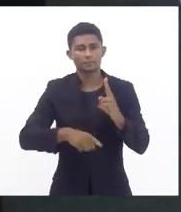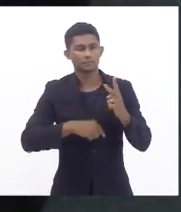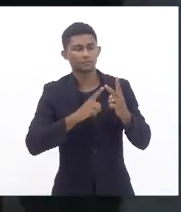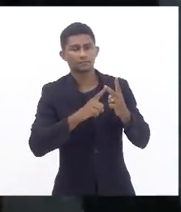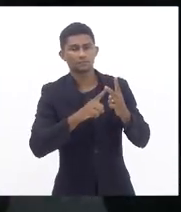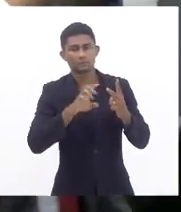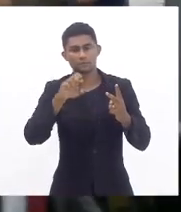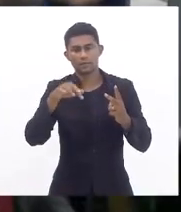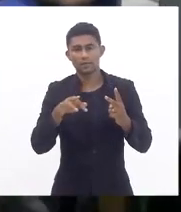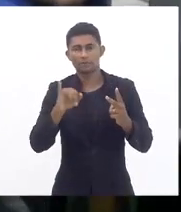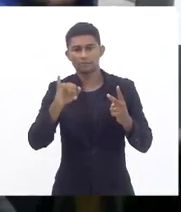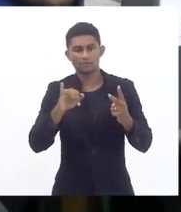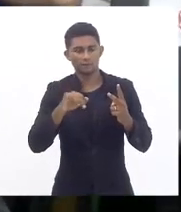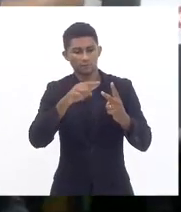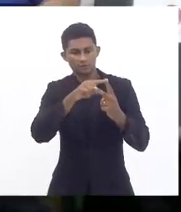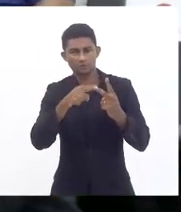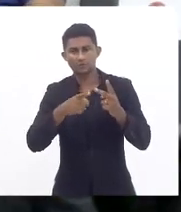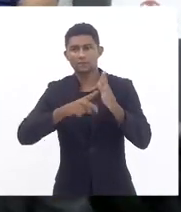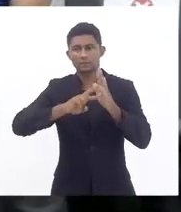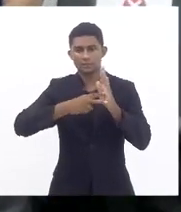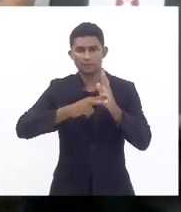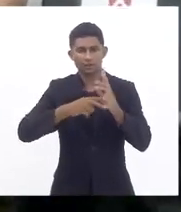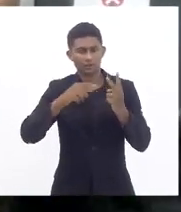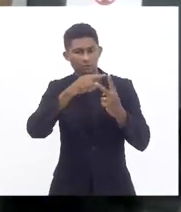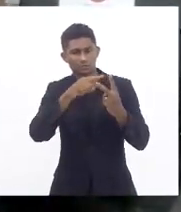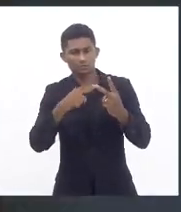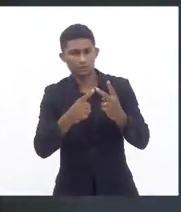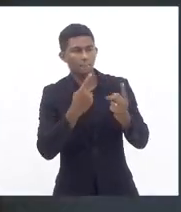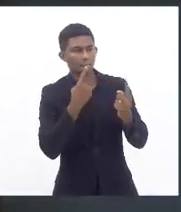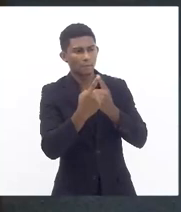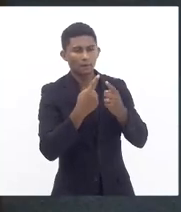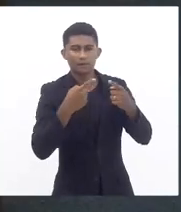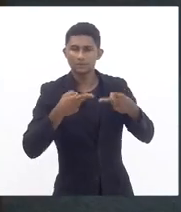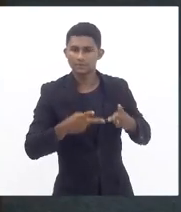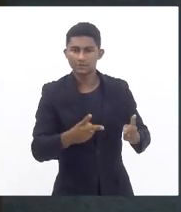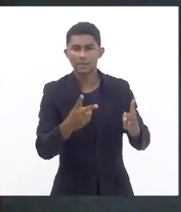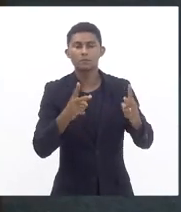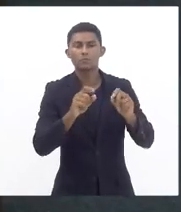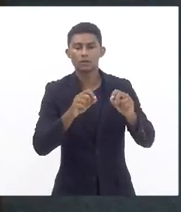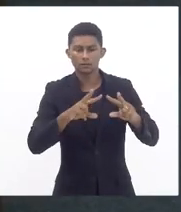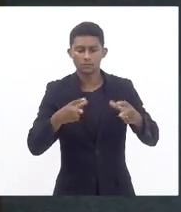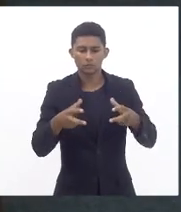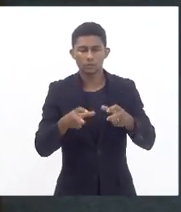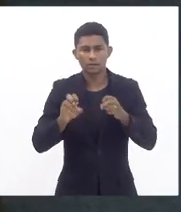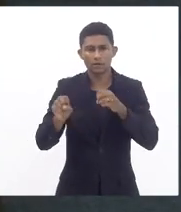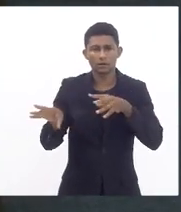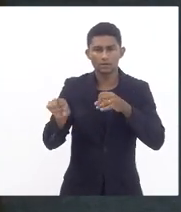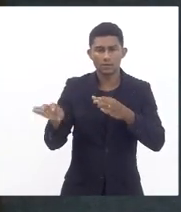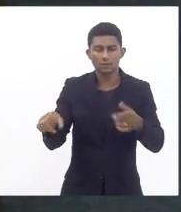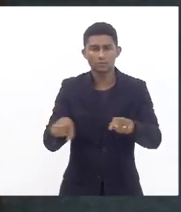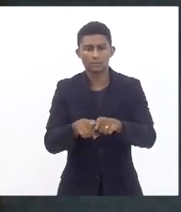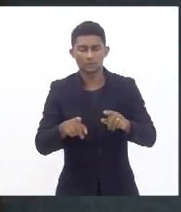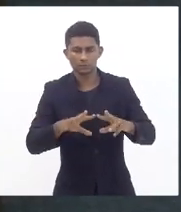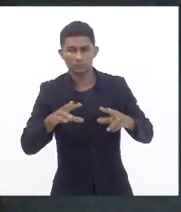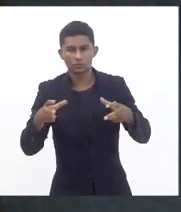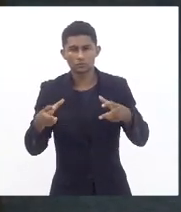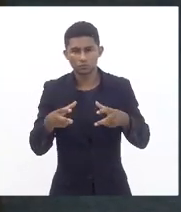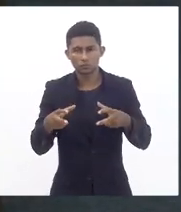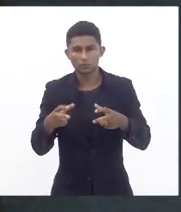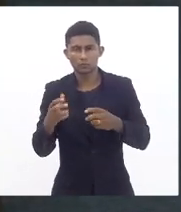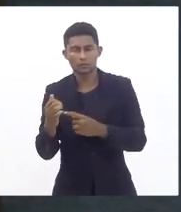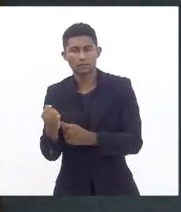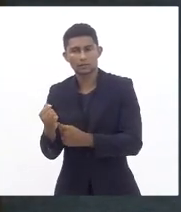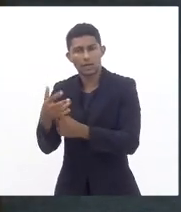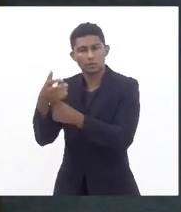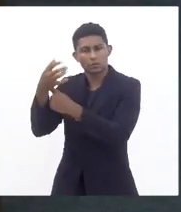são dois sindicatos que dialogam muito conosco aqui na Assembleia, com a Comissão de Educação, com a Comissão de Ciência e Tecnologia. É um prazer contar com esses